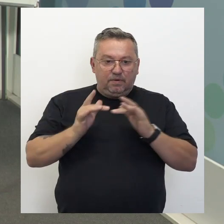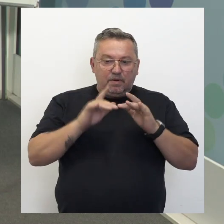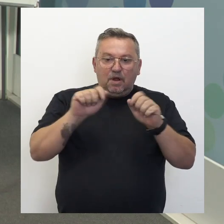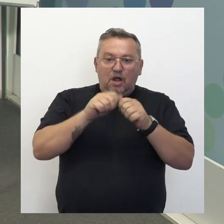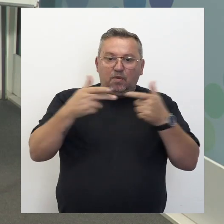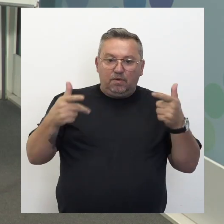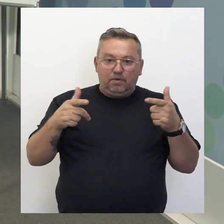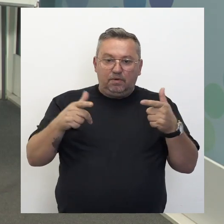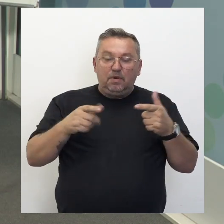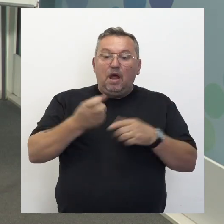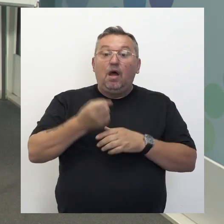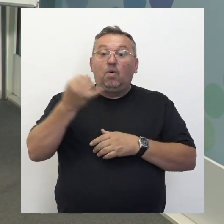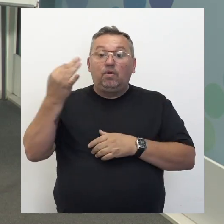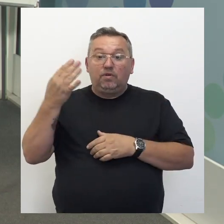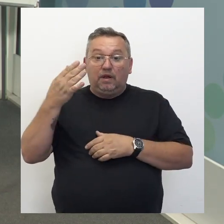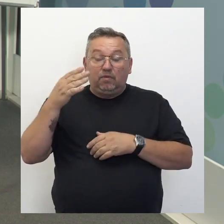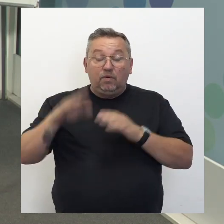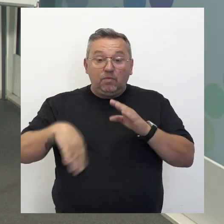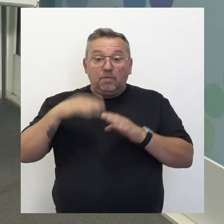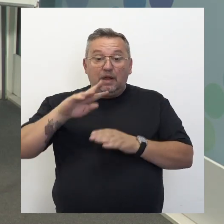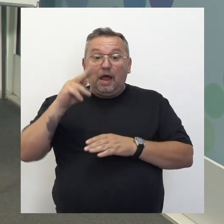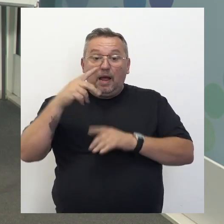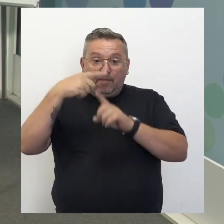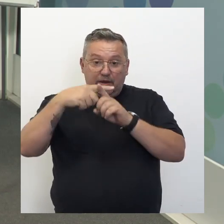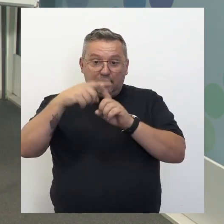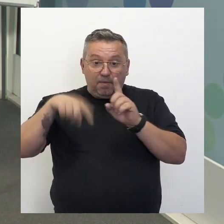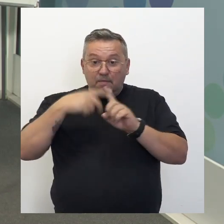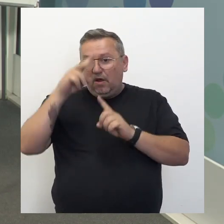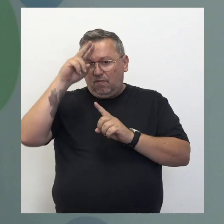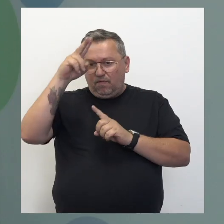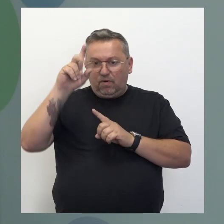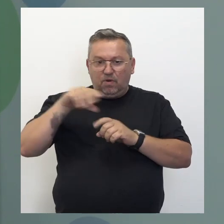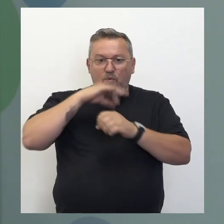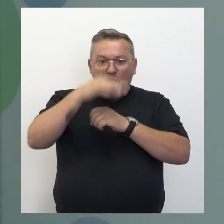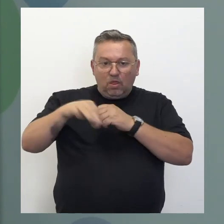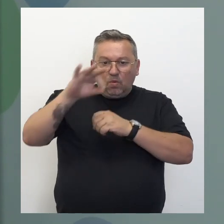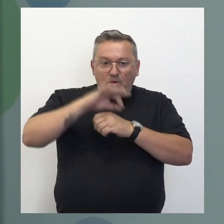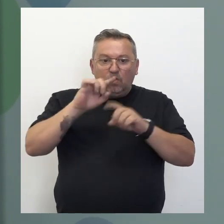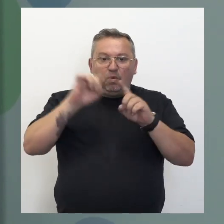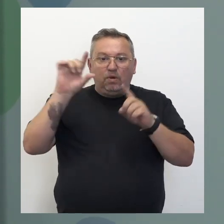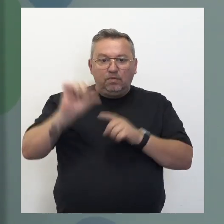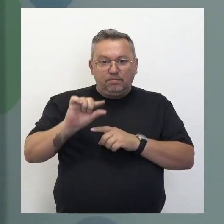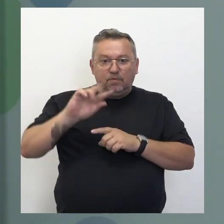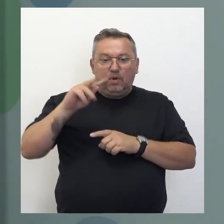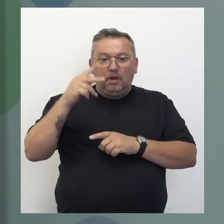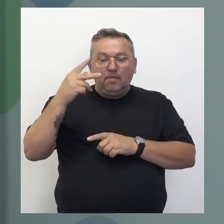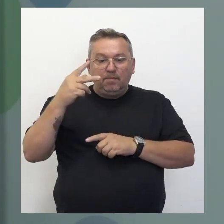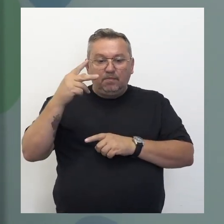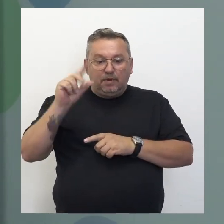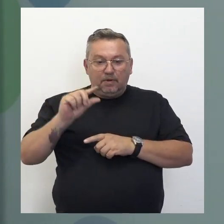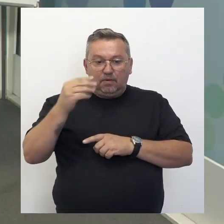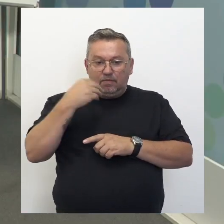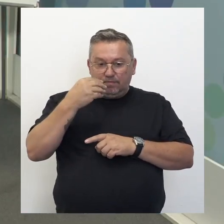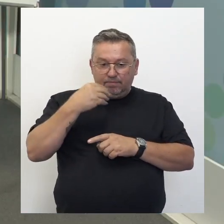H+? A quantidade, isso. Quanto mais H+, mais forte é o ácido. Quanto menor o H+, mais fraco